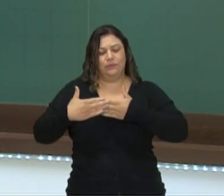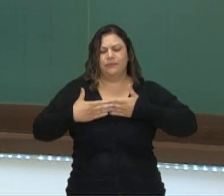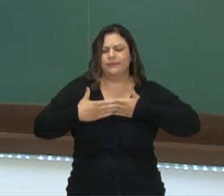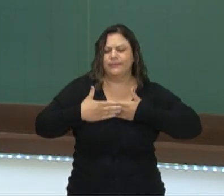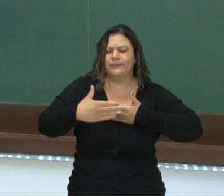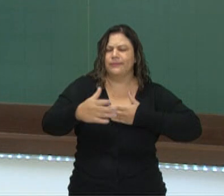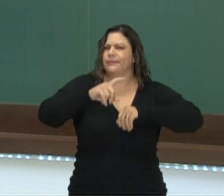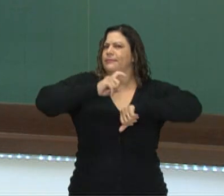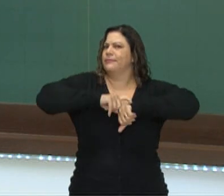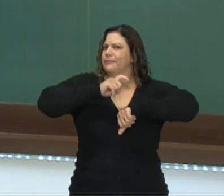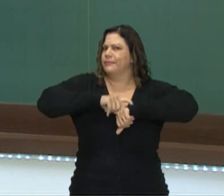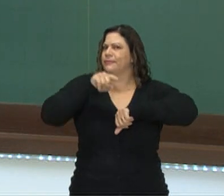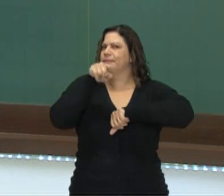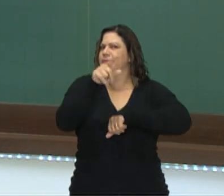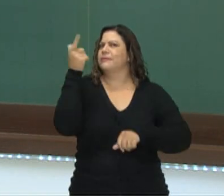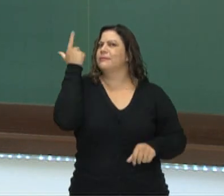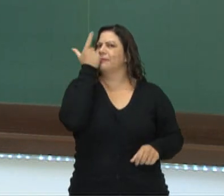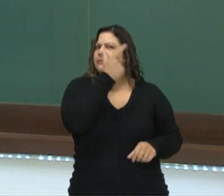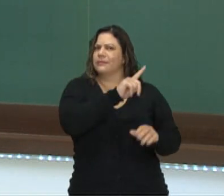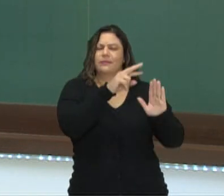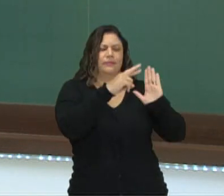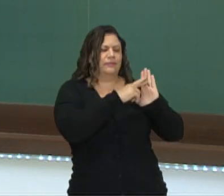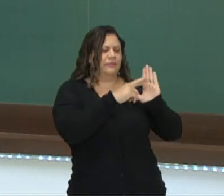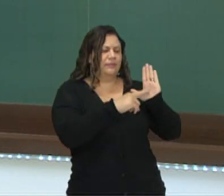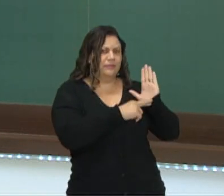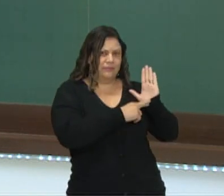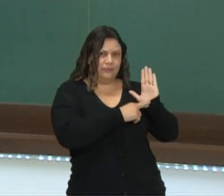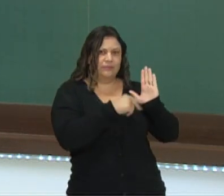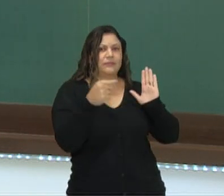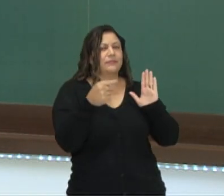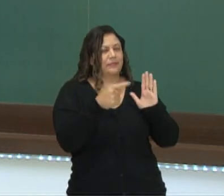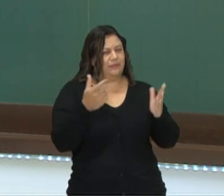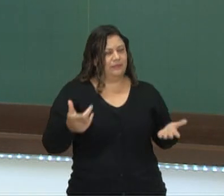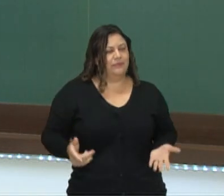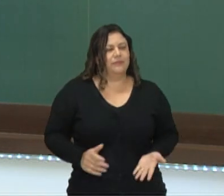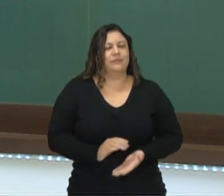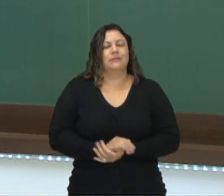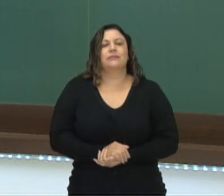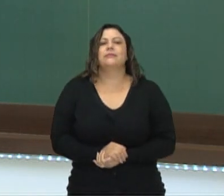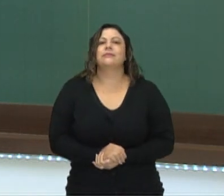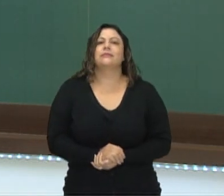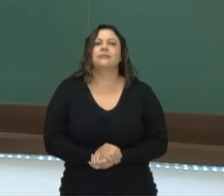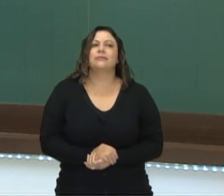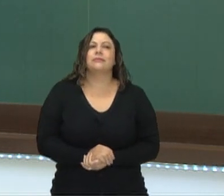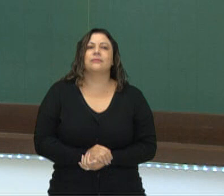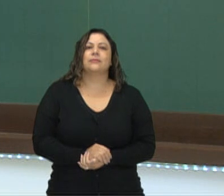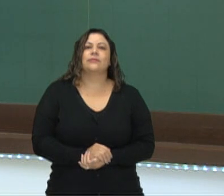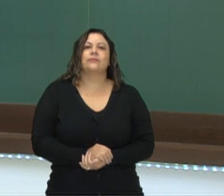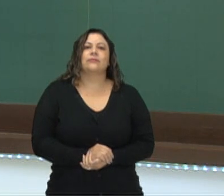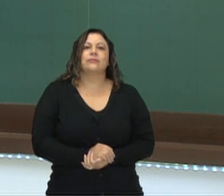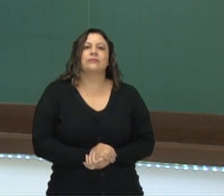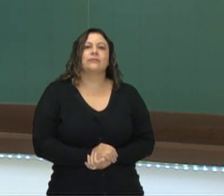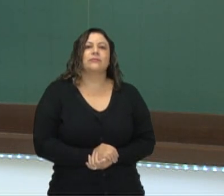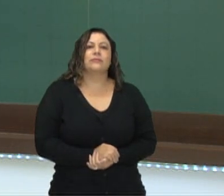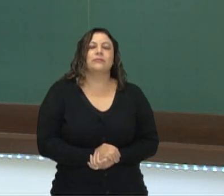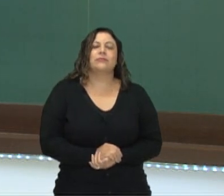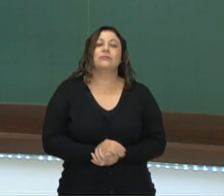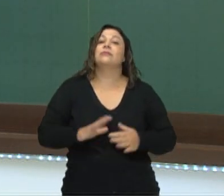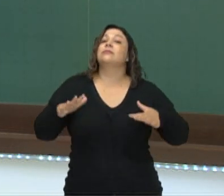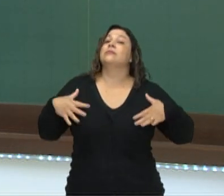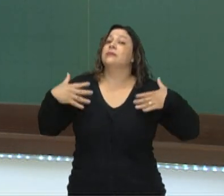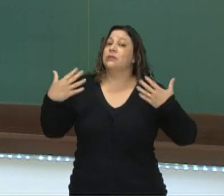você consegue seguir rigorosamente e respeitar as regras, beleza? E quando